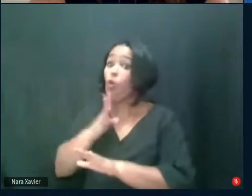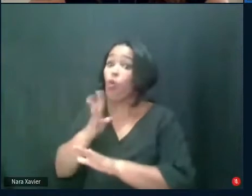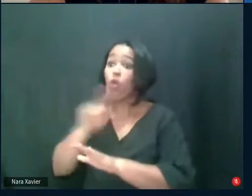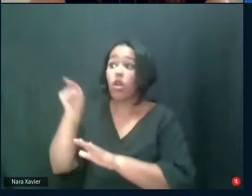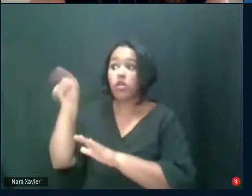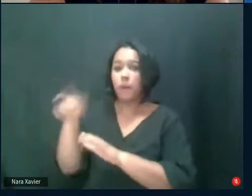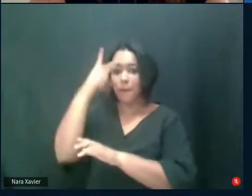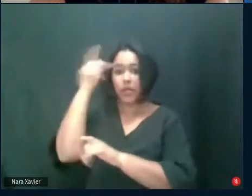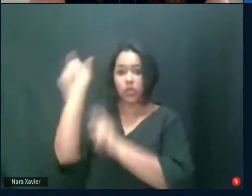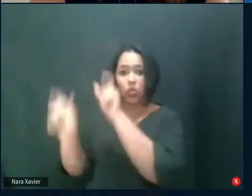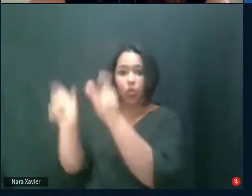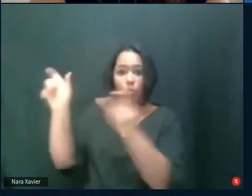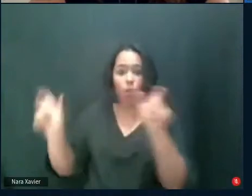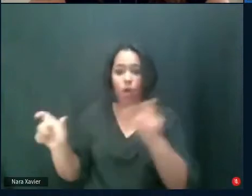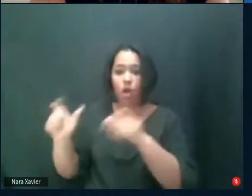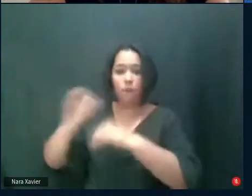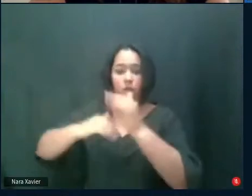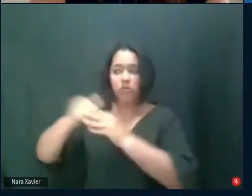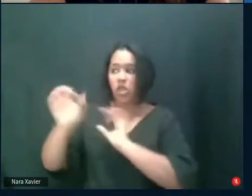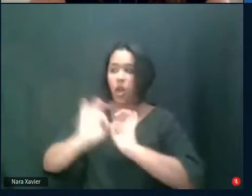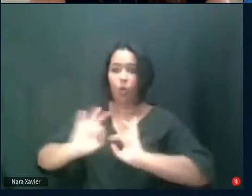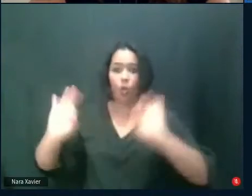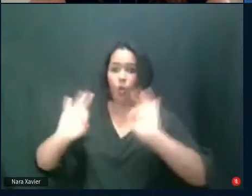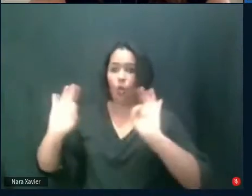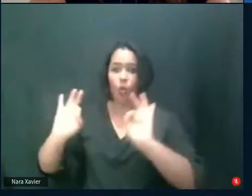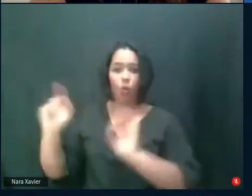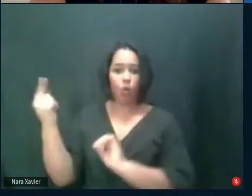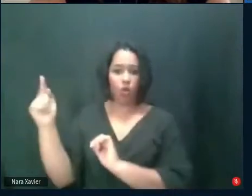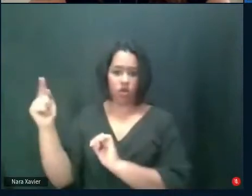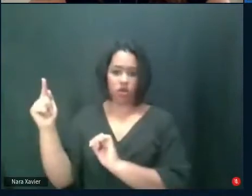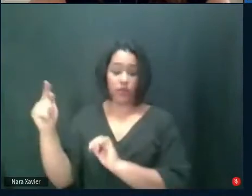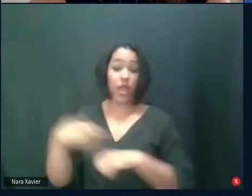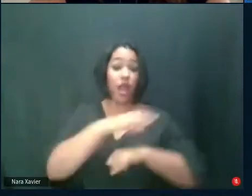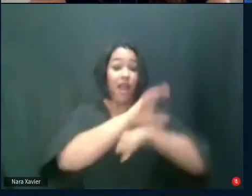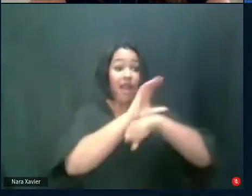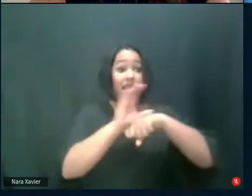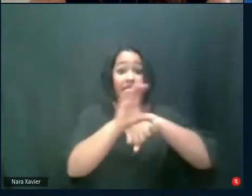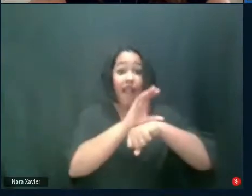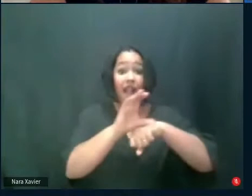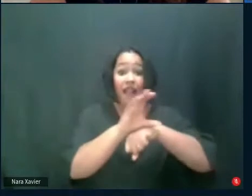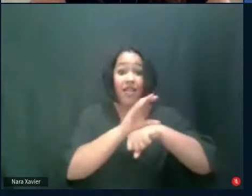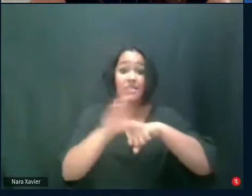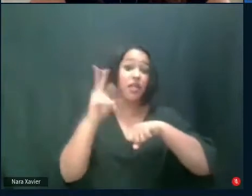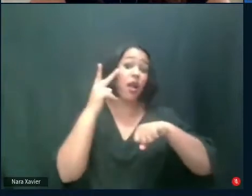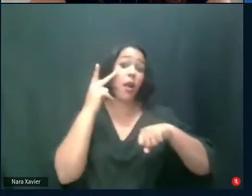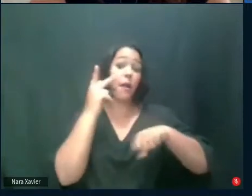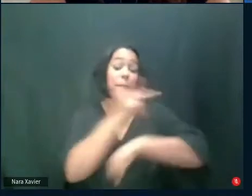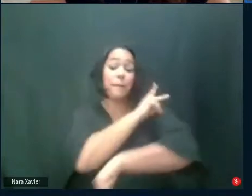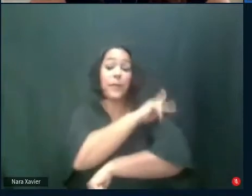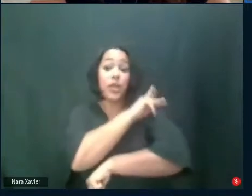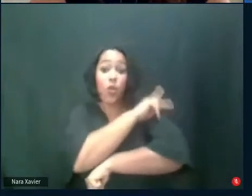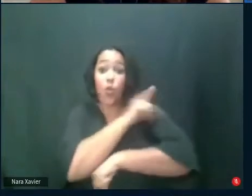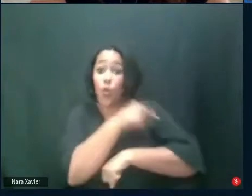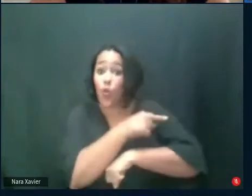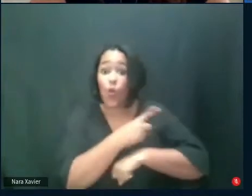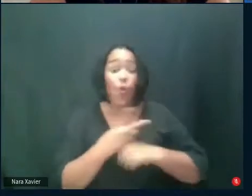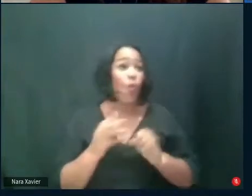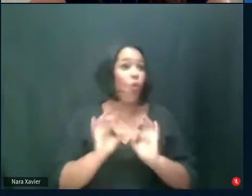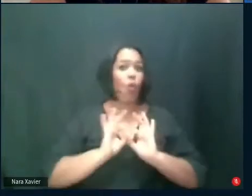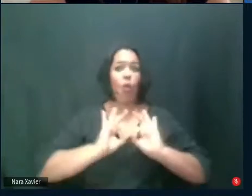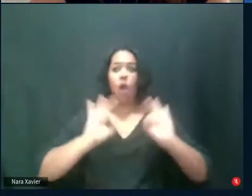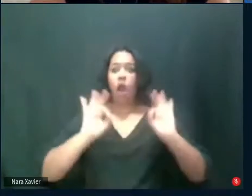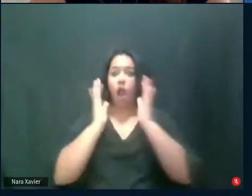tenho um amor muito grande pelo CAES Goiás. O CAES Piauí faz coisas incríveis, meu Deus. A gente fica